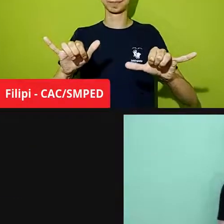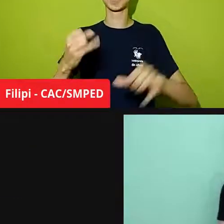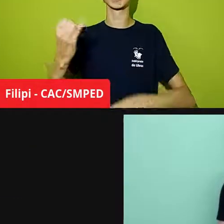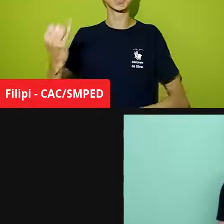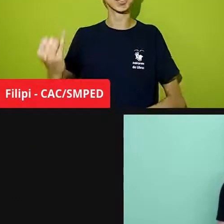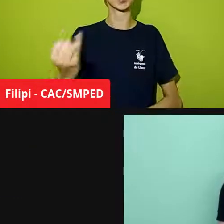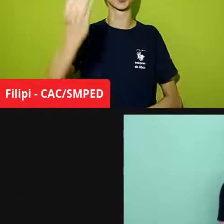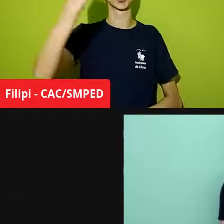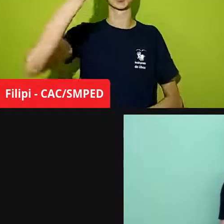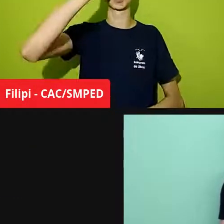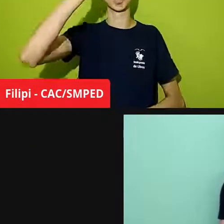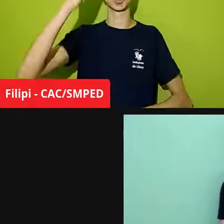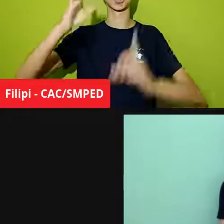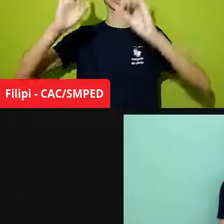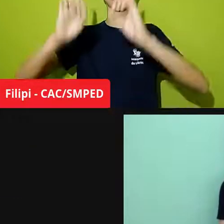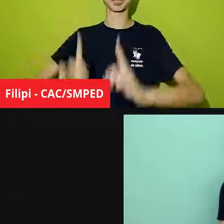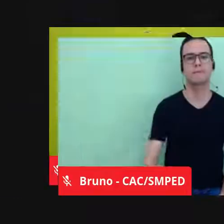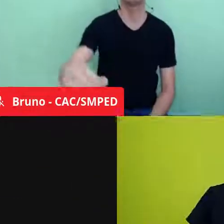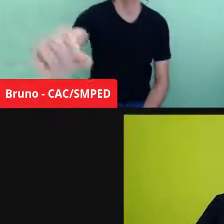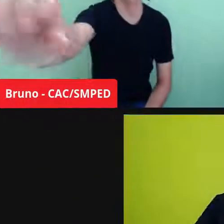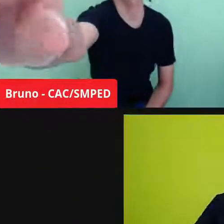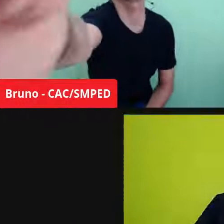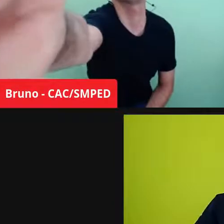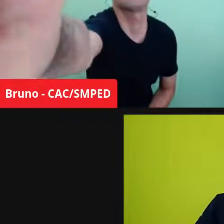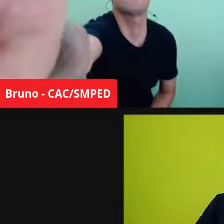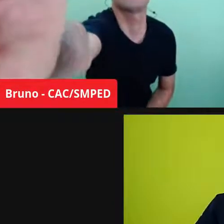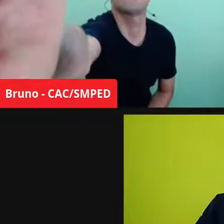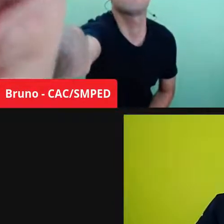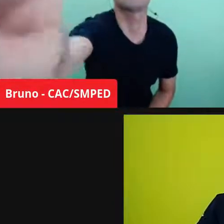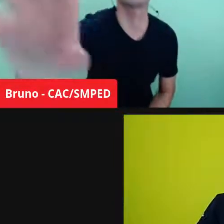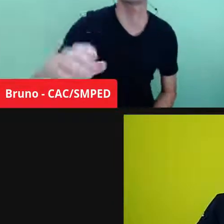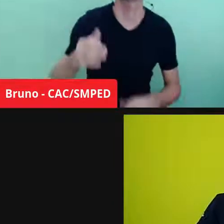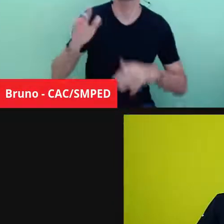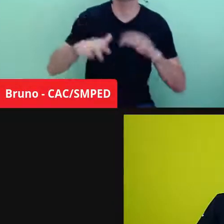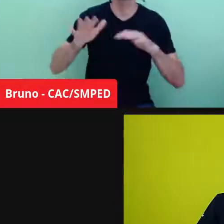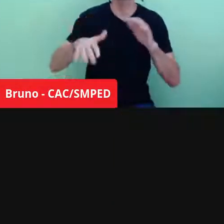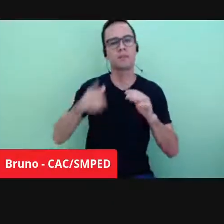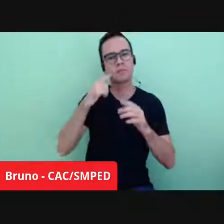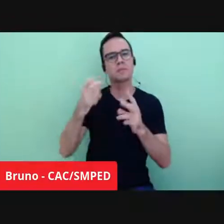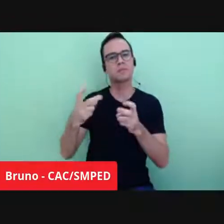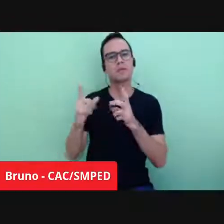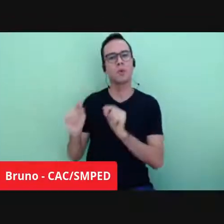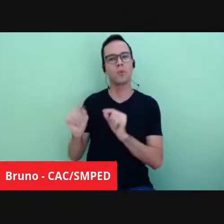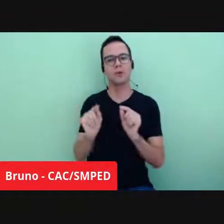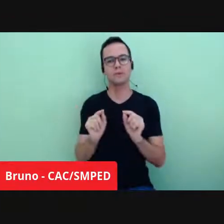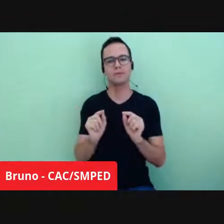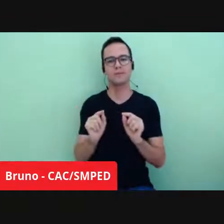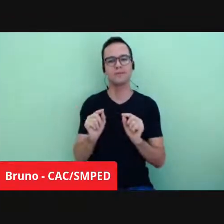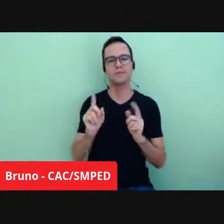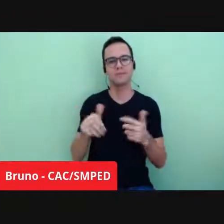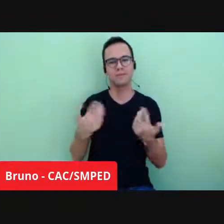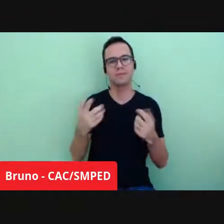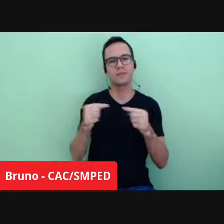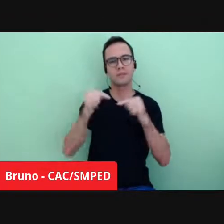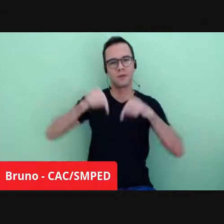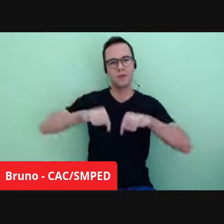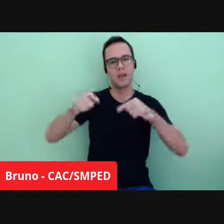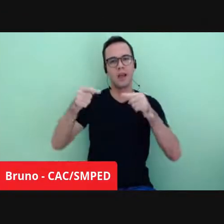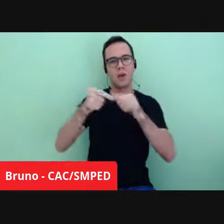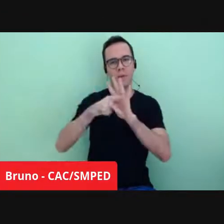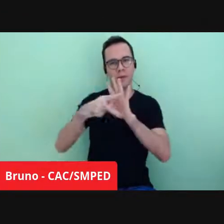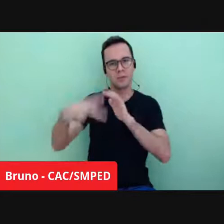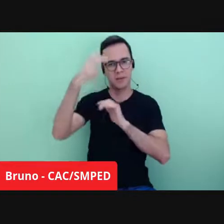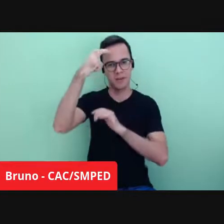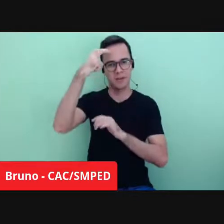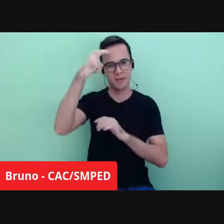deficiência. E muitas vezes o que a gente tinha como, né, o que a gente observa é que, principalmente nessa área